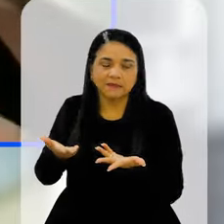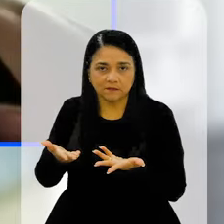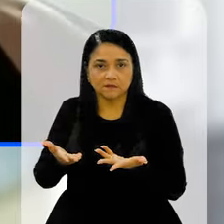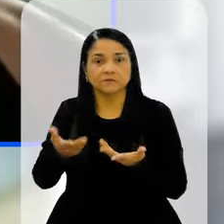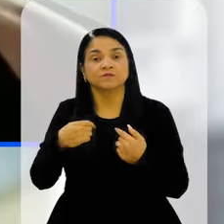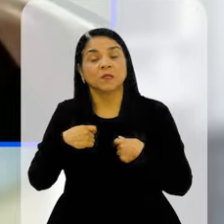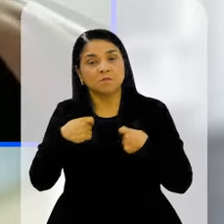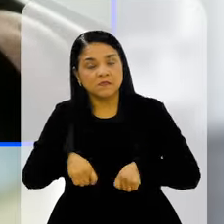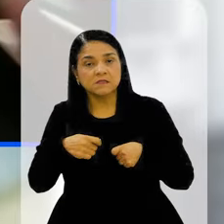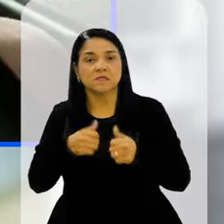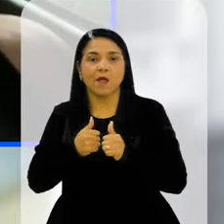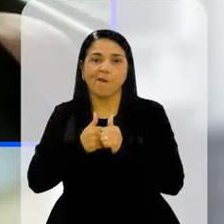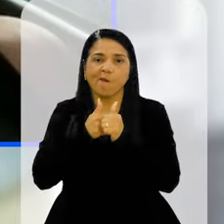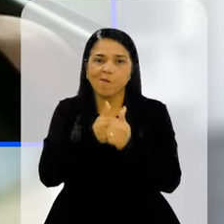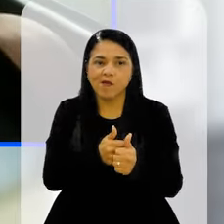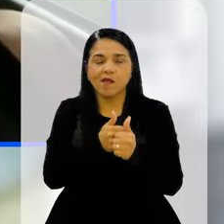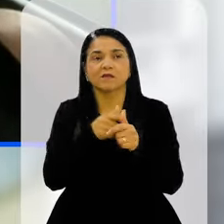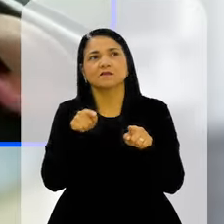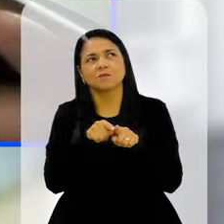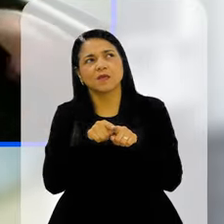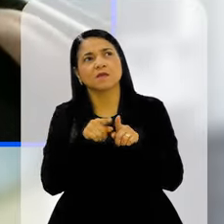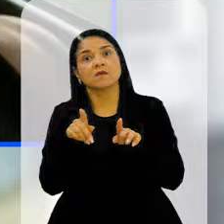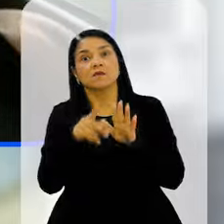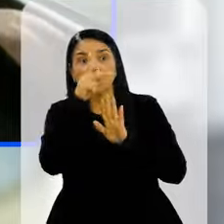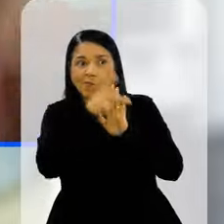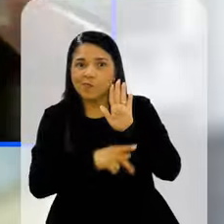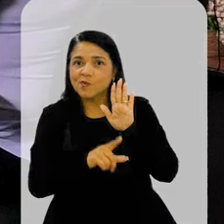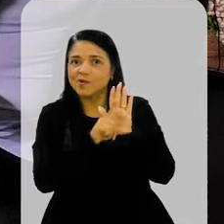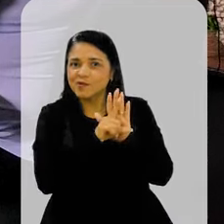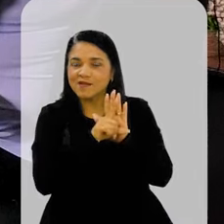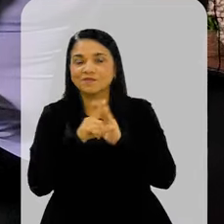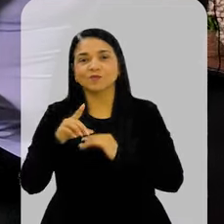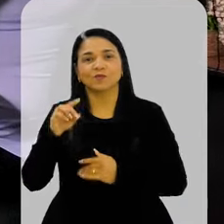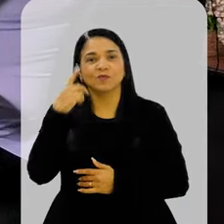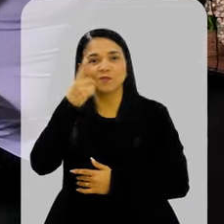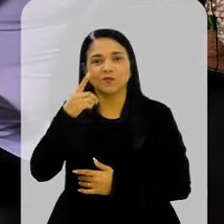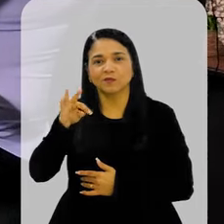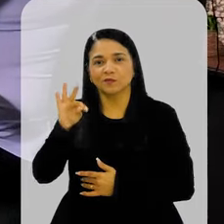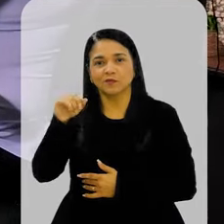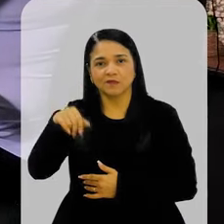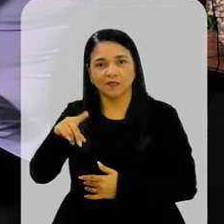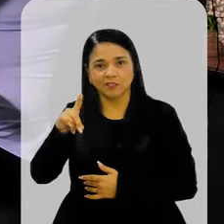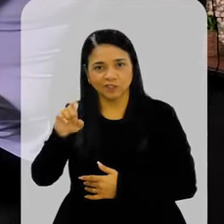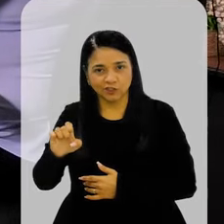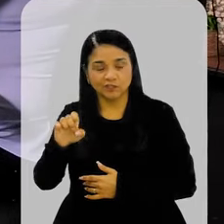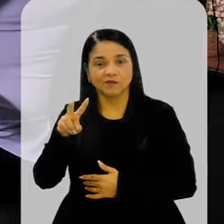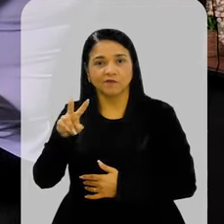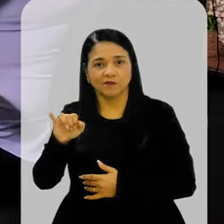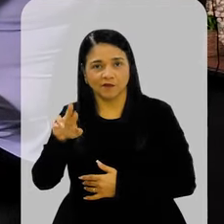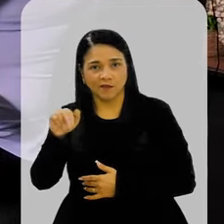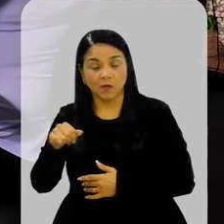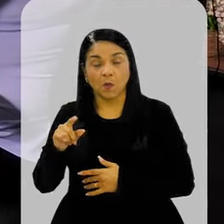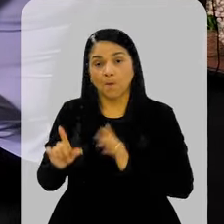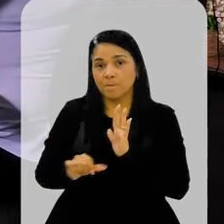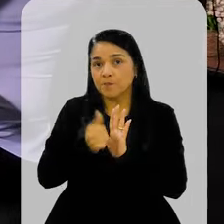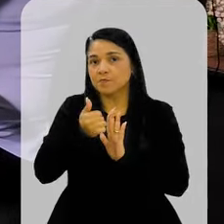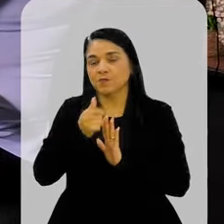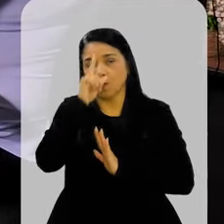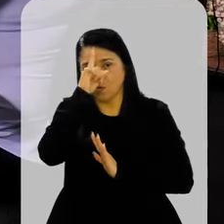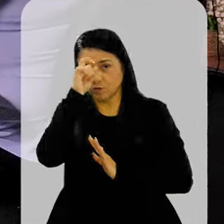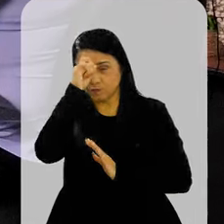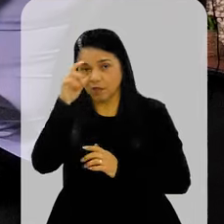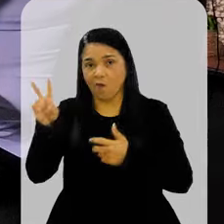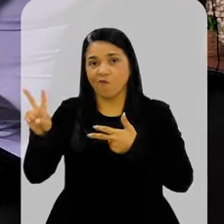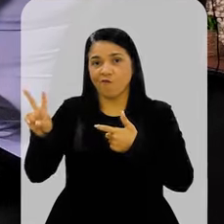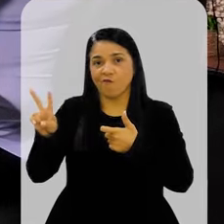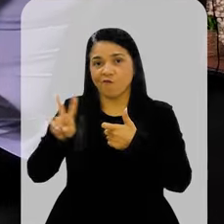que deu muito gasto pra gente. Então, eu acho que se a gente conseguir acompanhar, se eu não me engano, tem um projeto do Tandy Vieira na casa da construção do